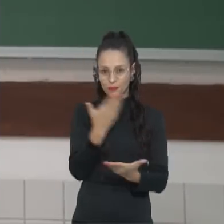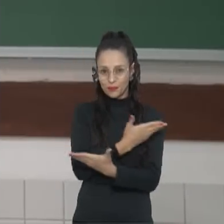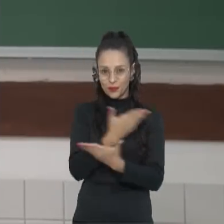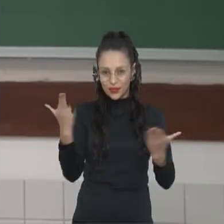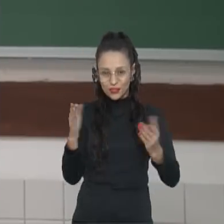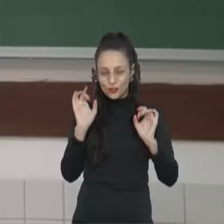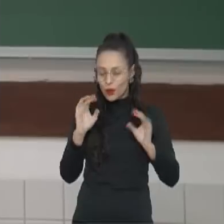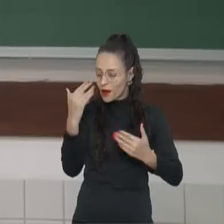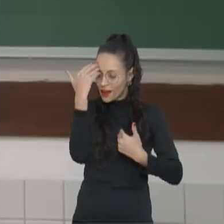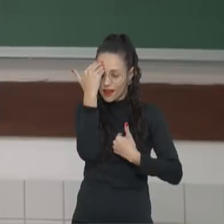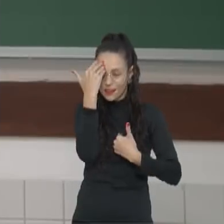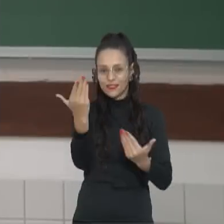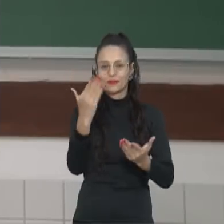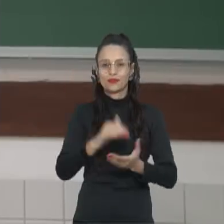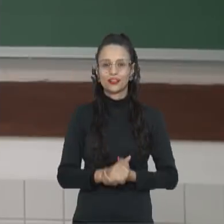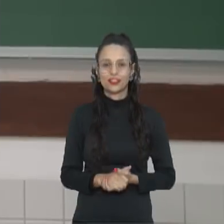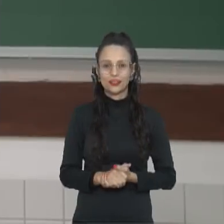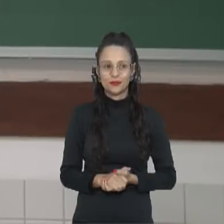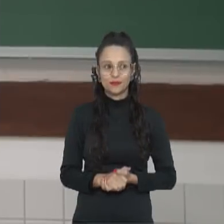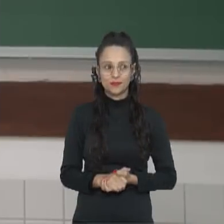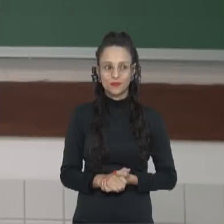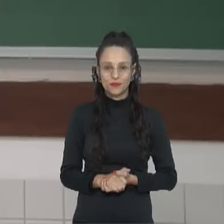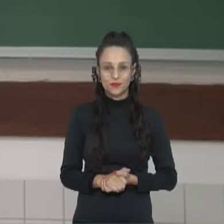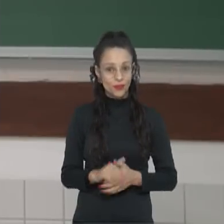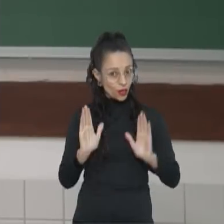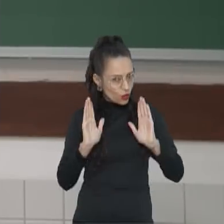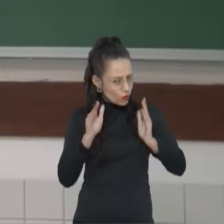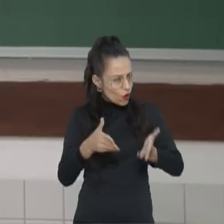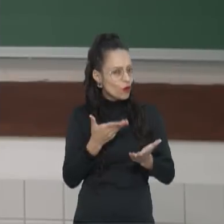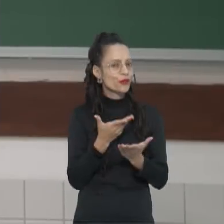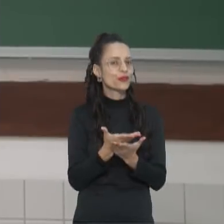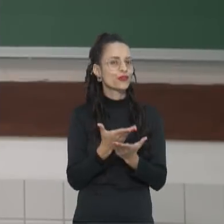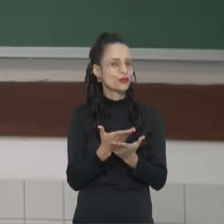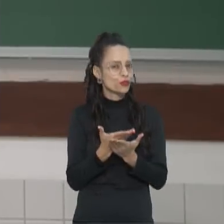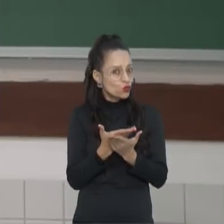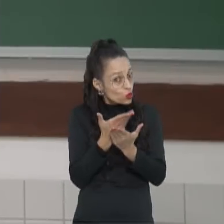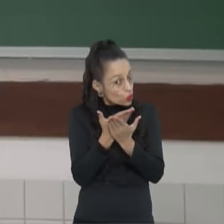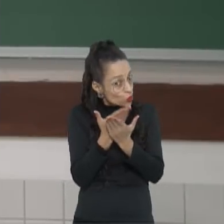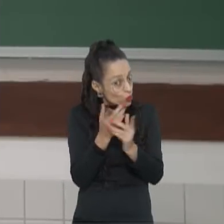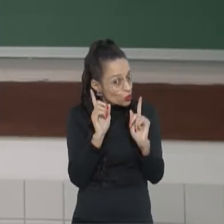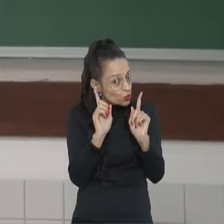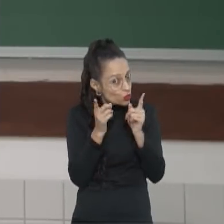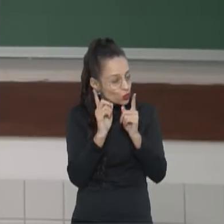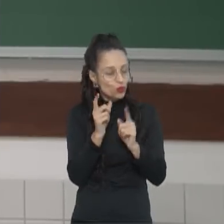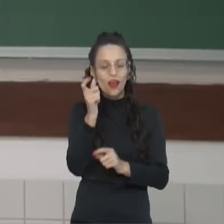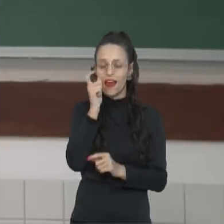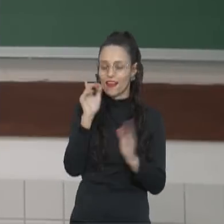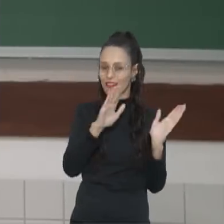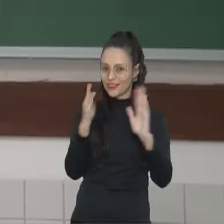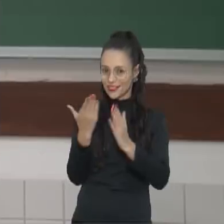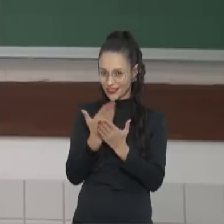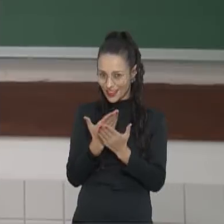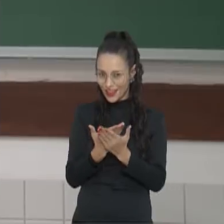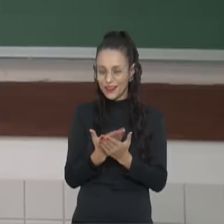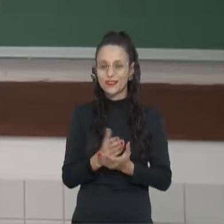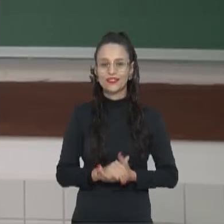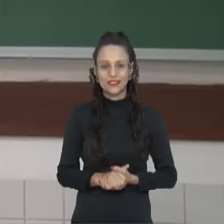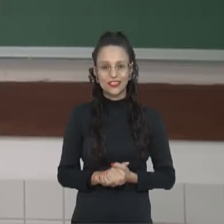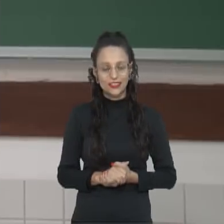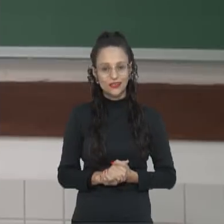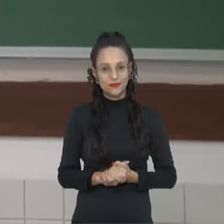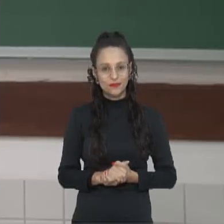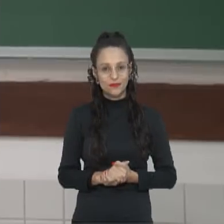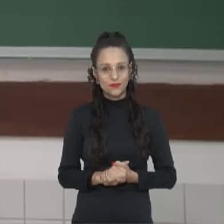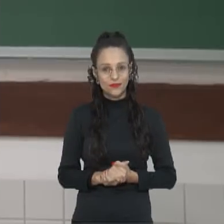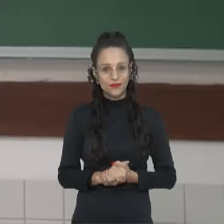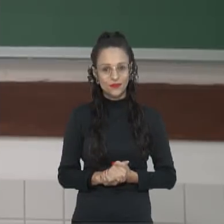Só agradecimentos. Fecha aí, galera. Foco nos estudos. Estudem, assistam a aula, vocês vão ver. foco no coração.